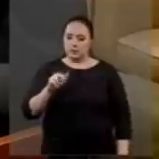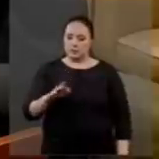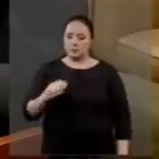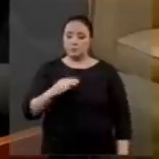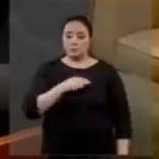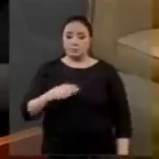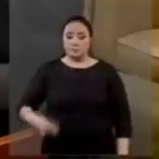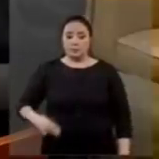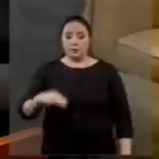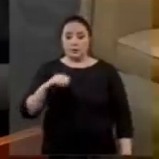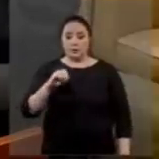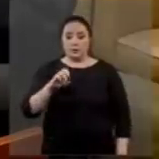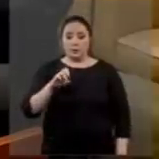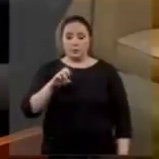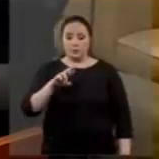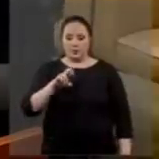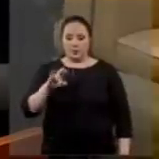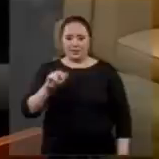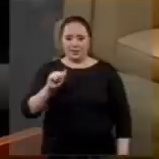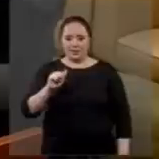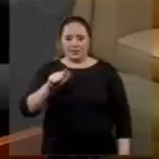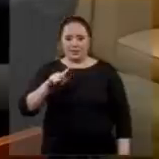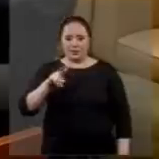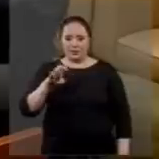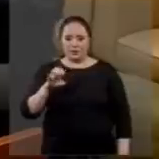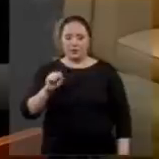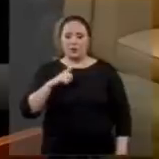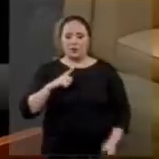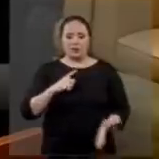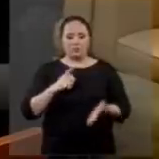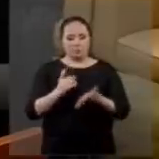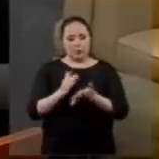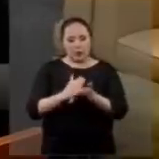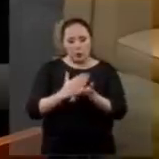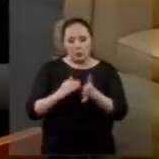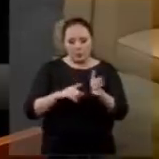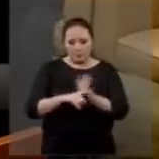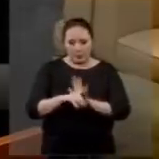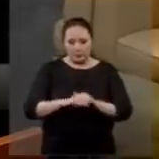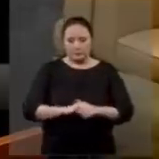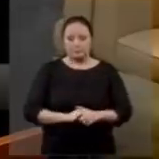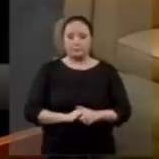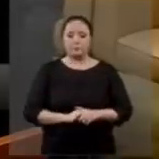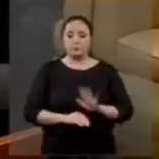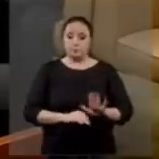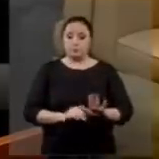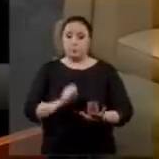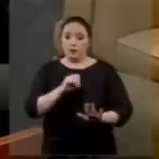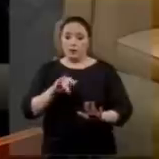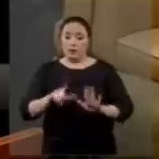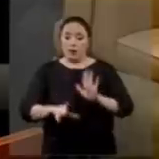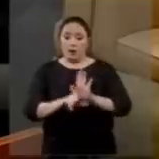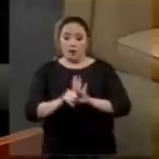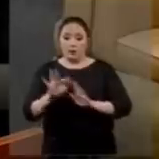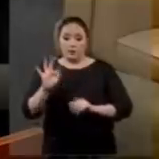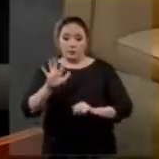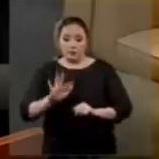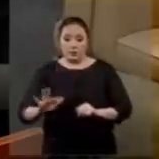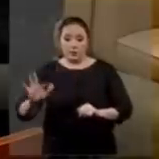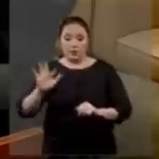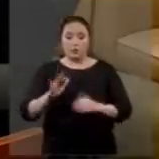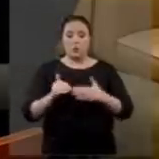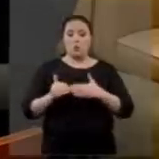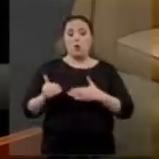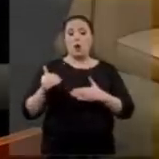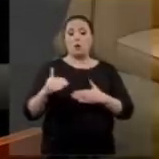ministro Moreira Alves trouxe alguns questionamentos que seguem o seguinte caminho. Se a lei federal, a ser estritamente observada, for